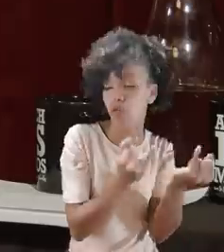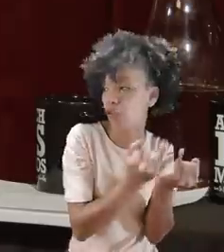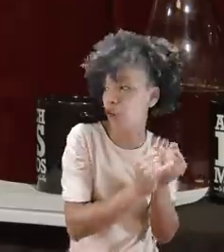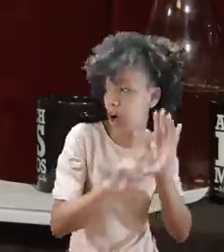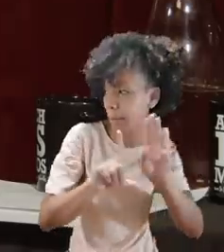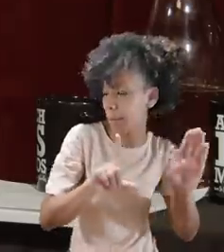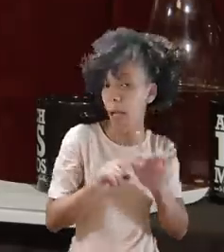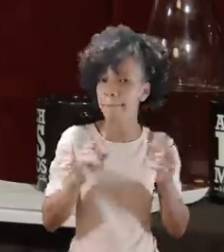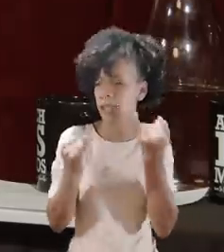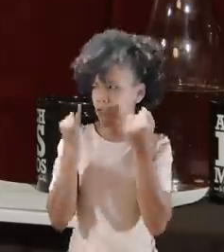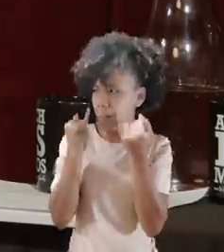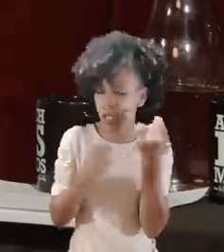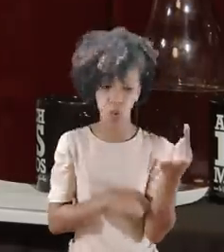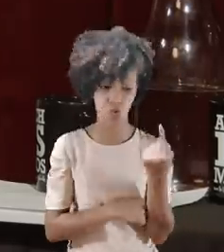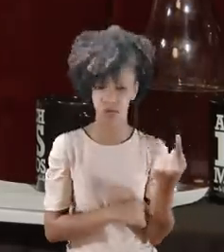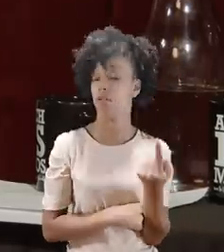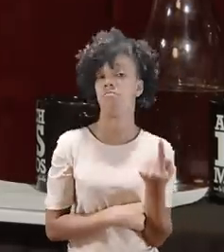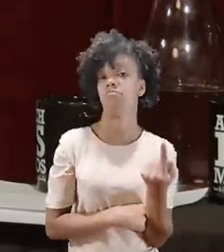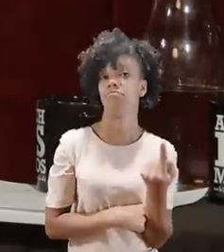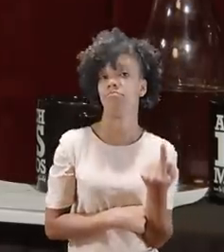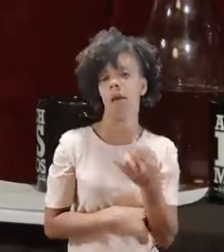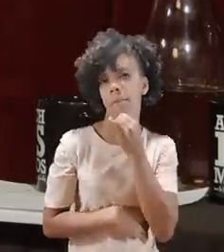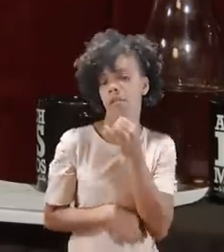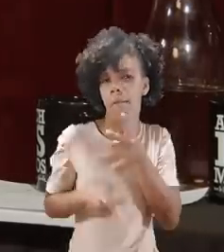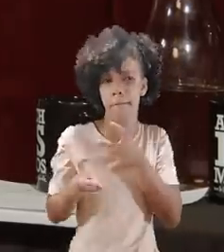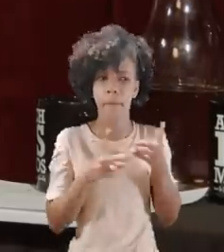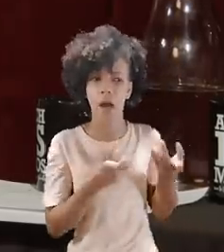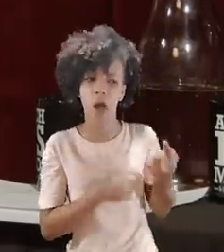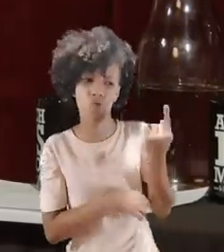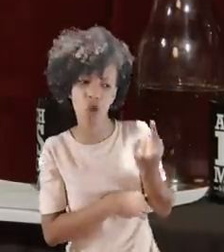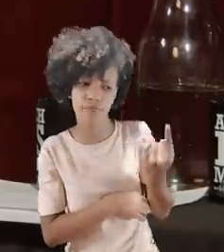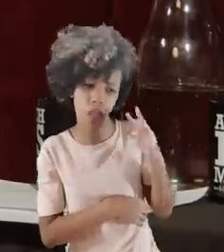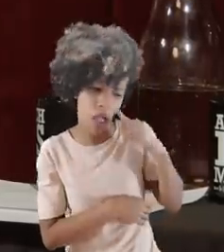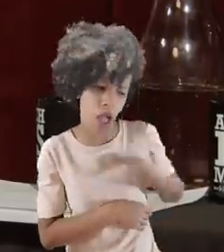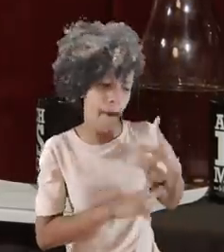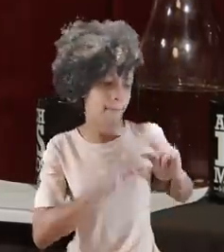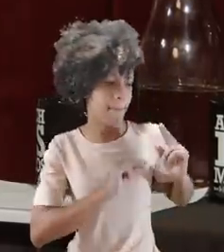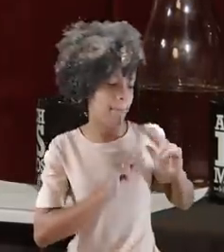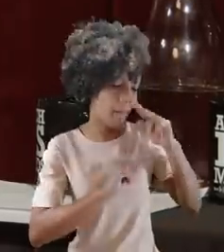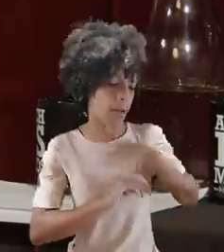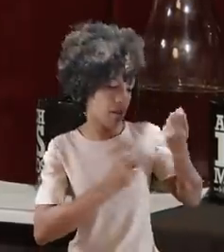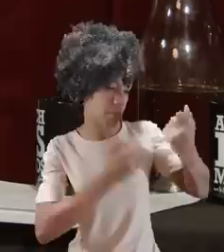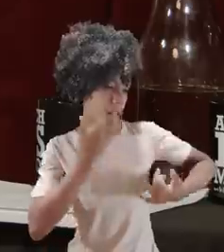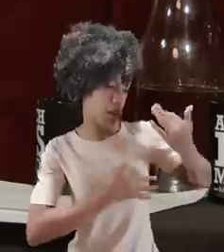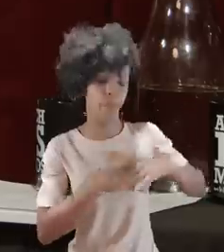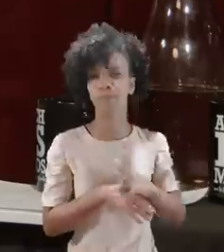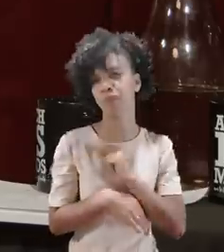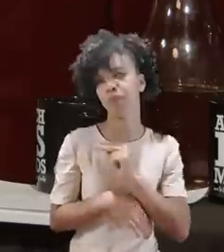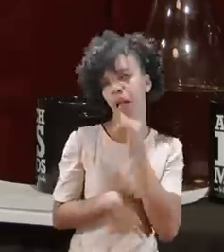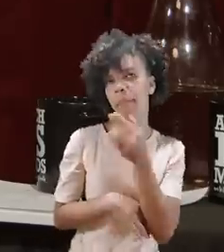informação Esse é você ali sozinha me dá uma impressão que o assunto sozinha dela é falar dela tipo assim